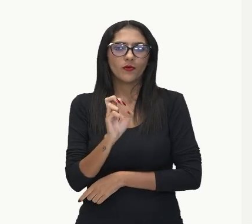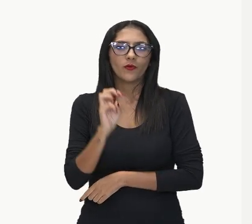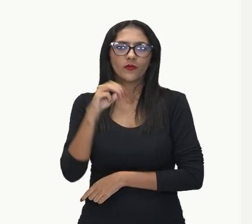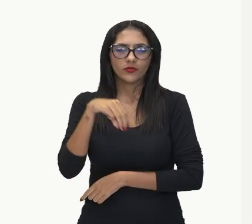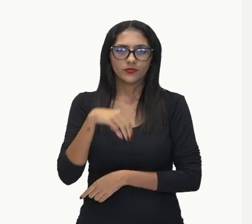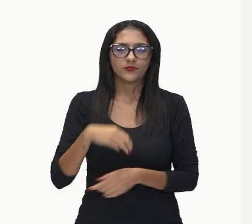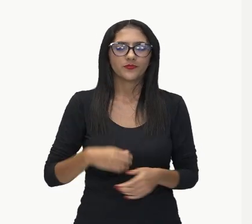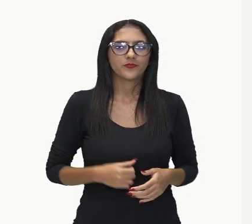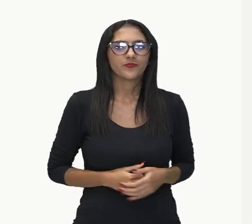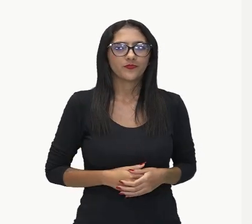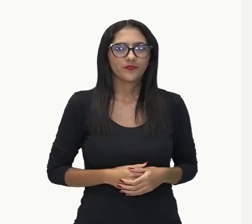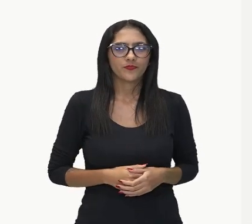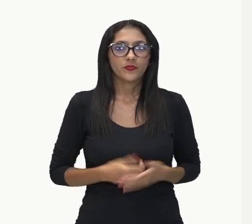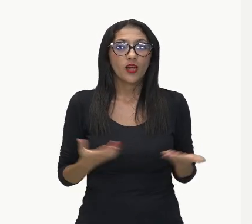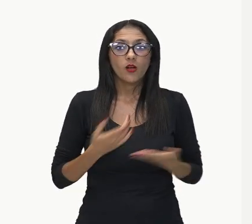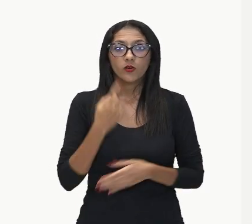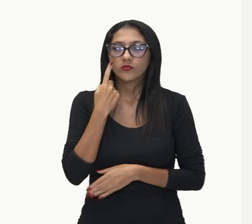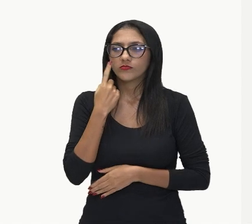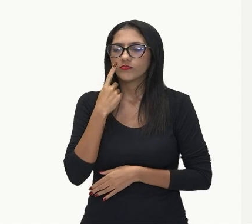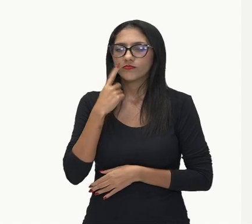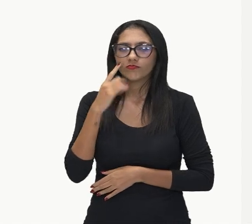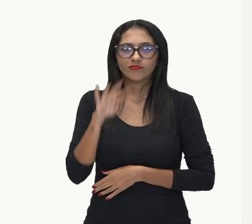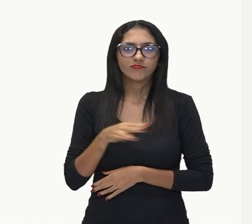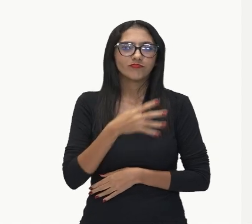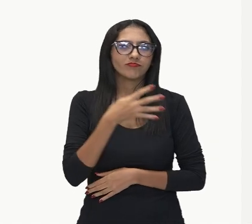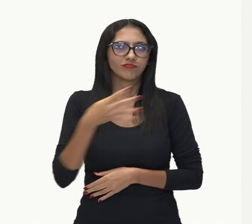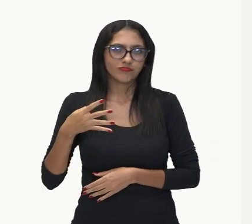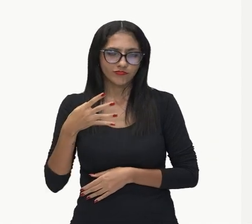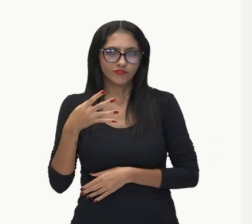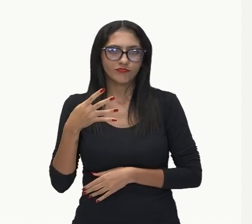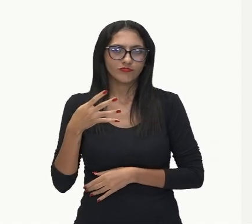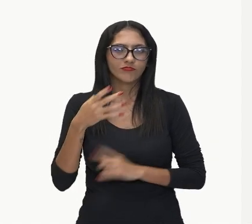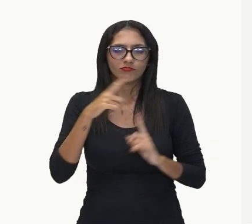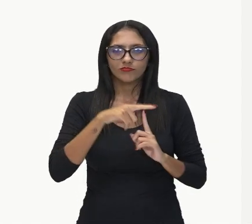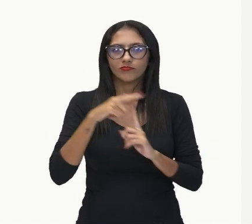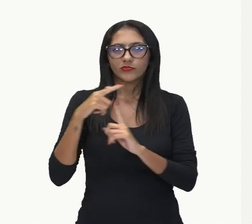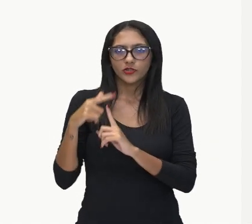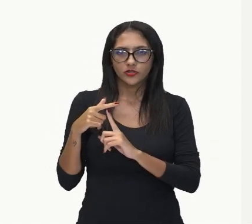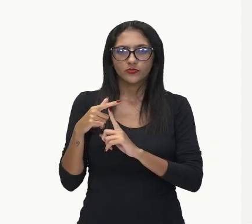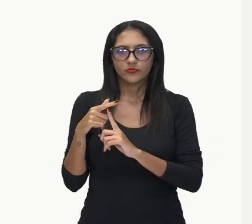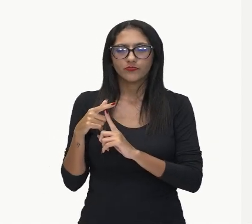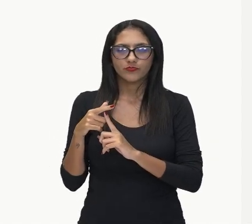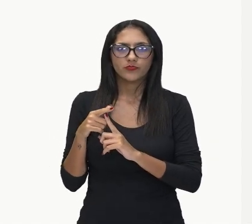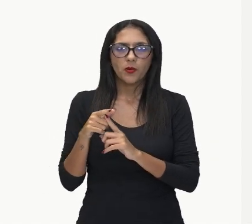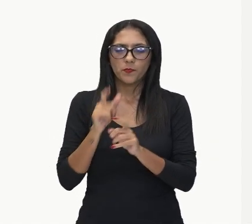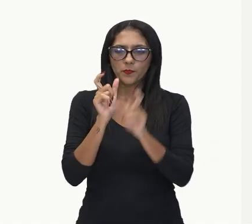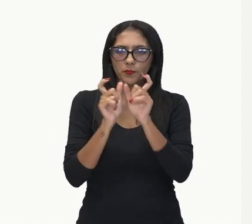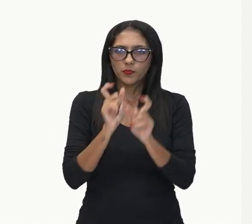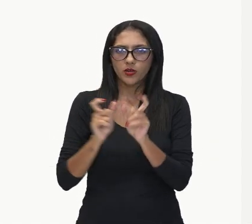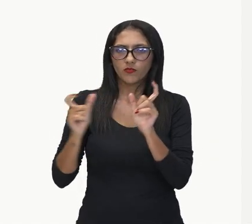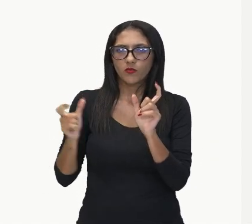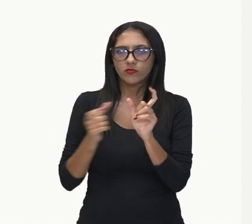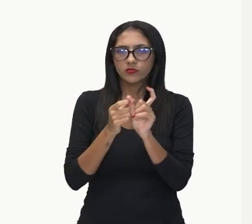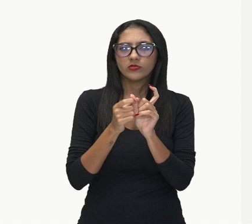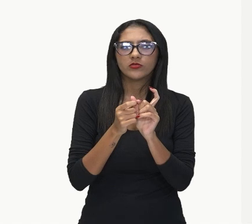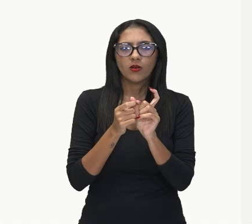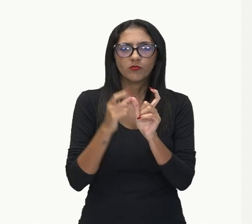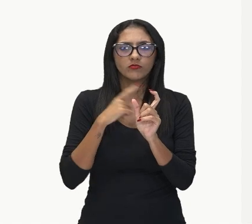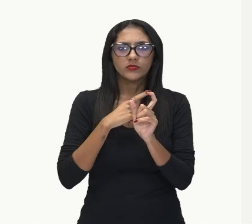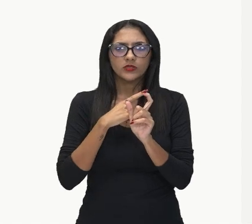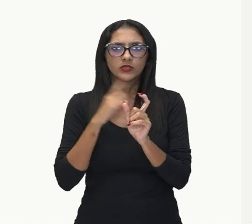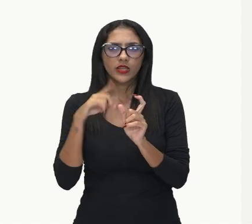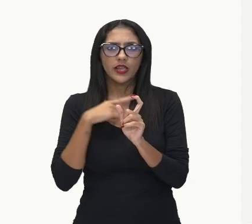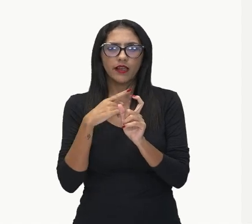aí nós vamos ter as principais conjunções e locuções conjuntivas mais comuns que estabelecem o contraste,